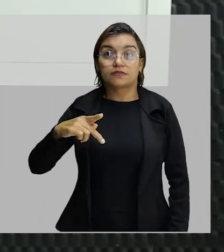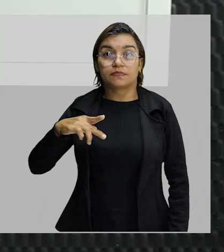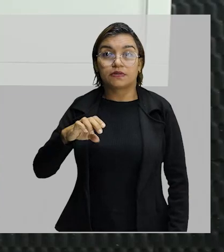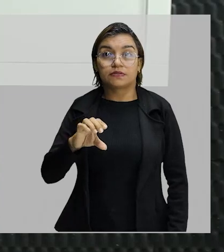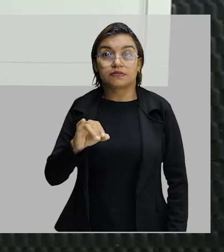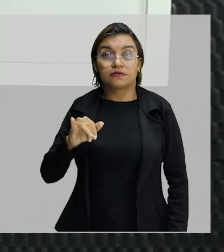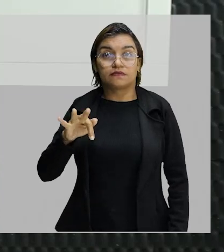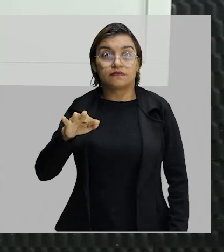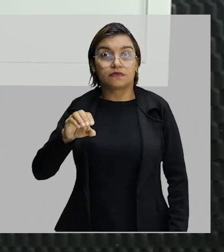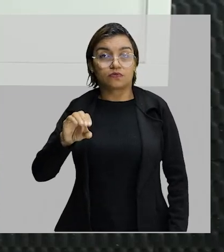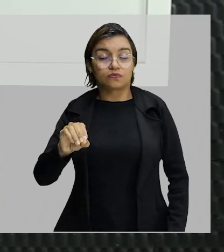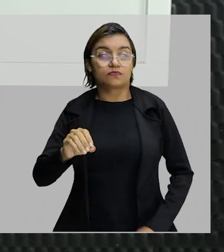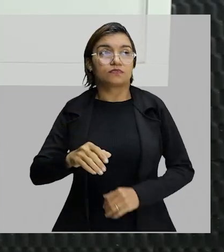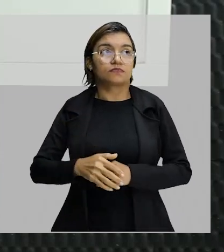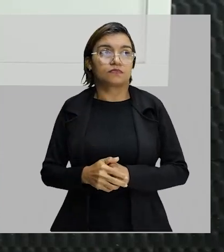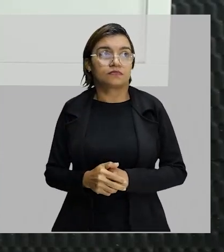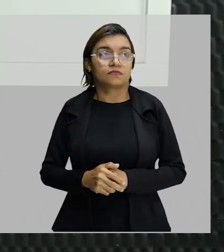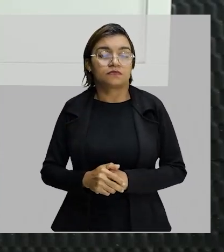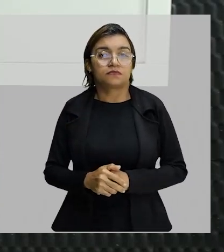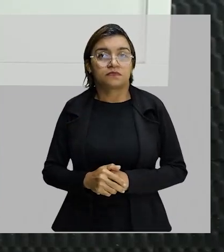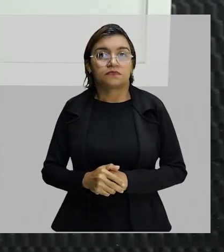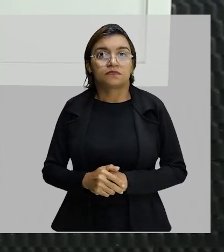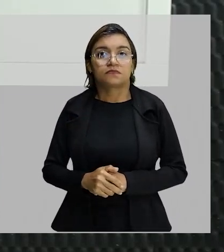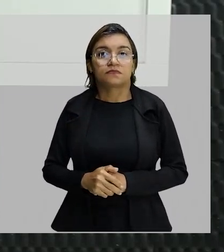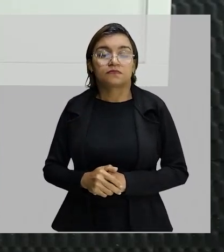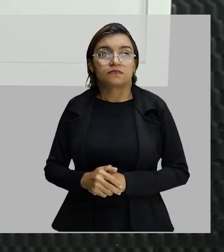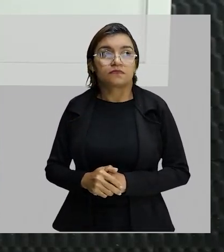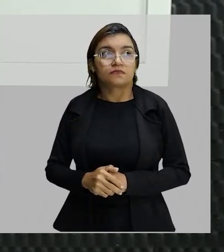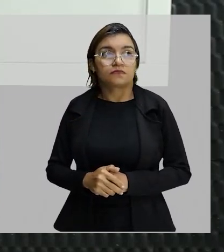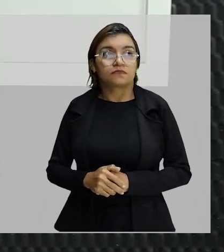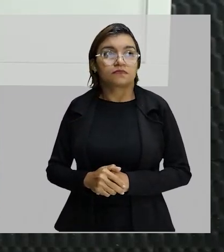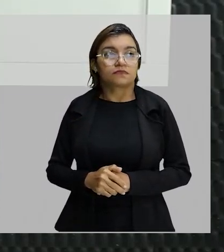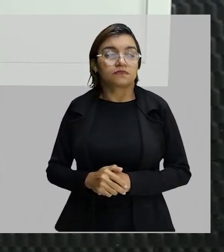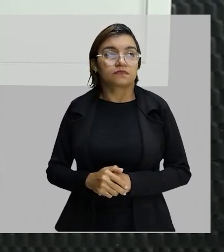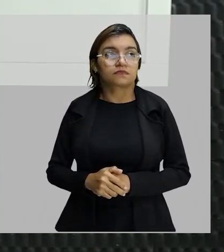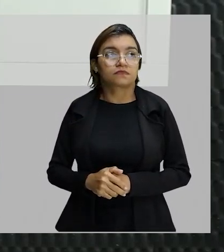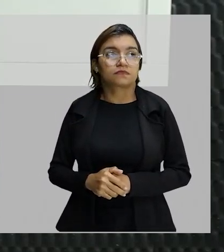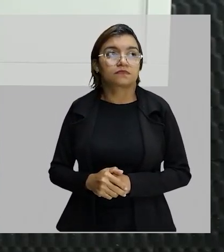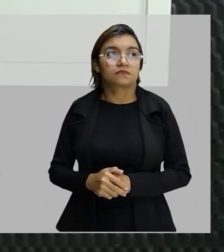Certo? O calor específico,